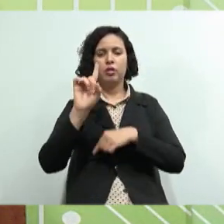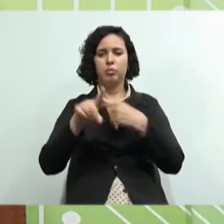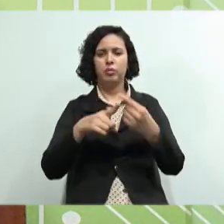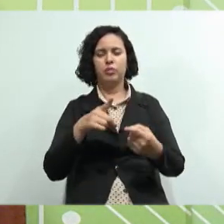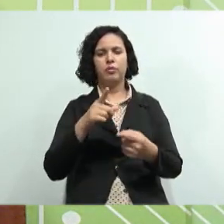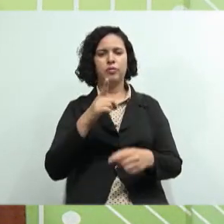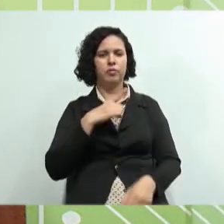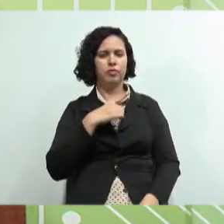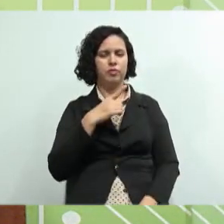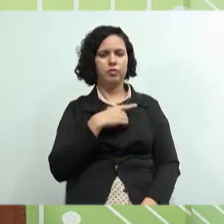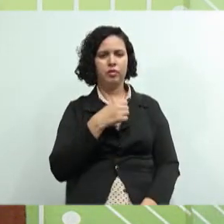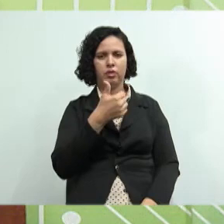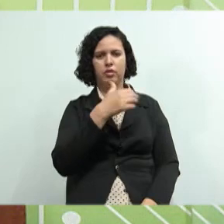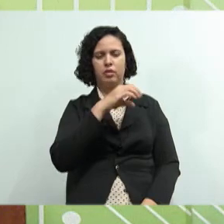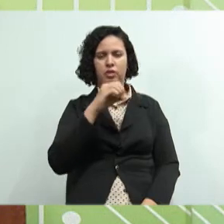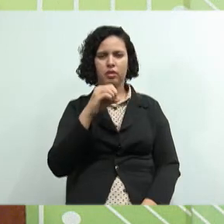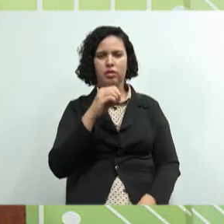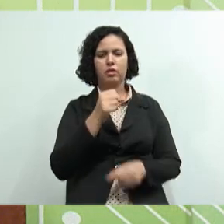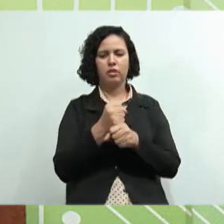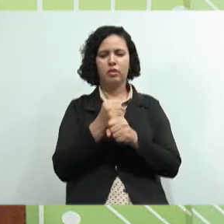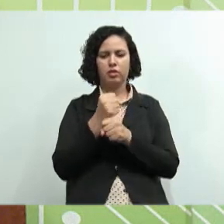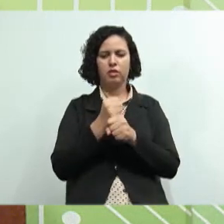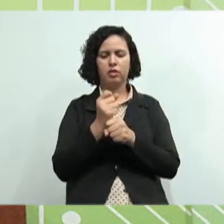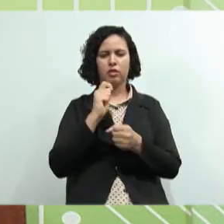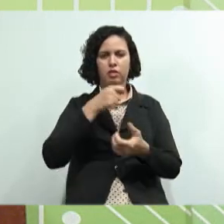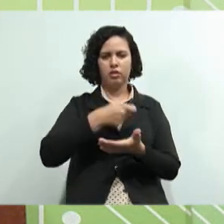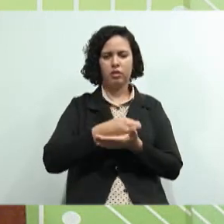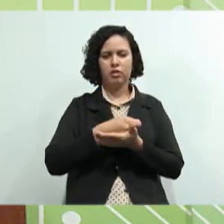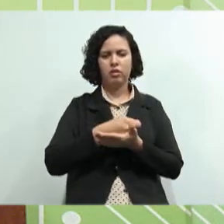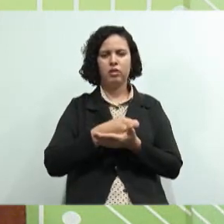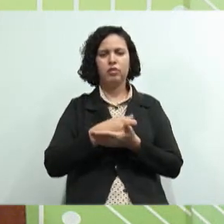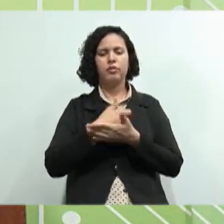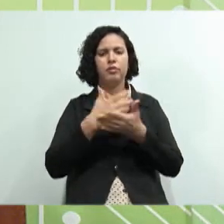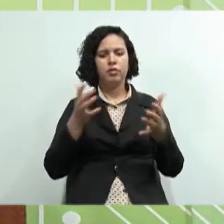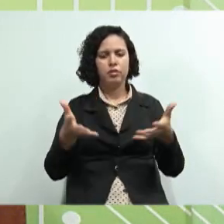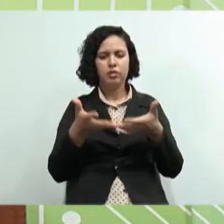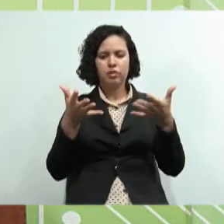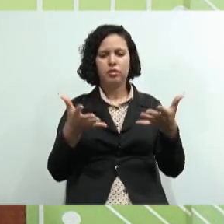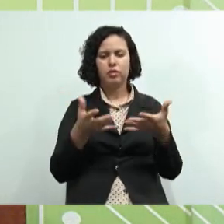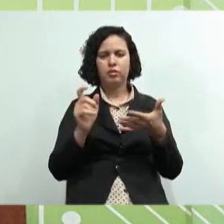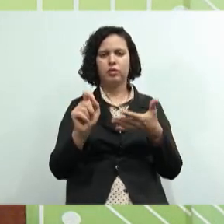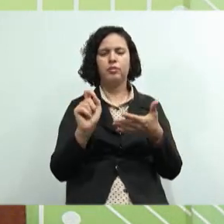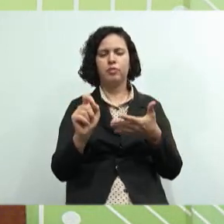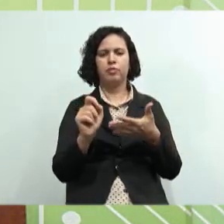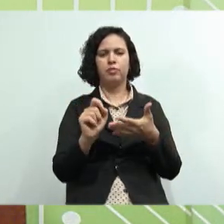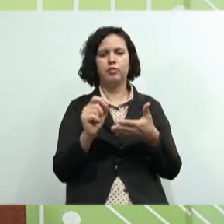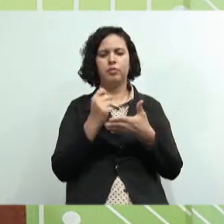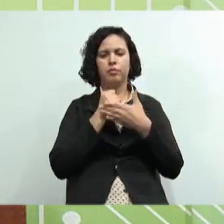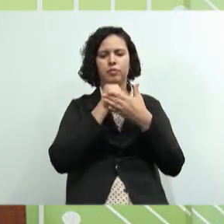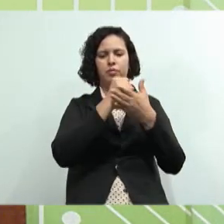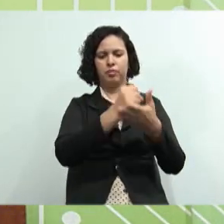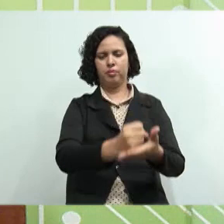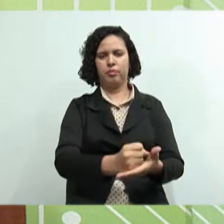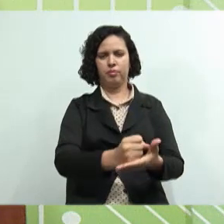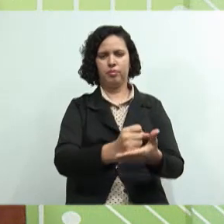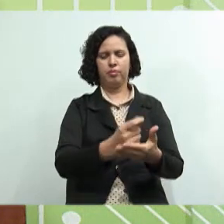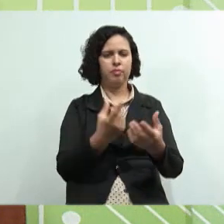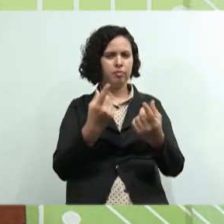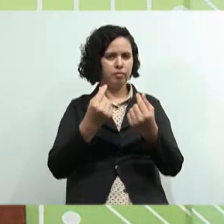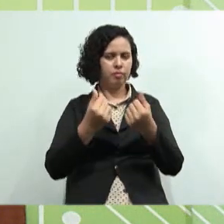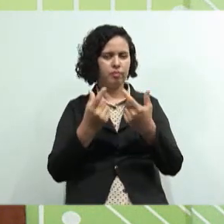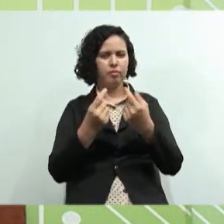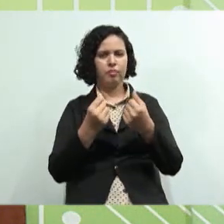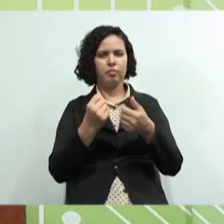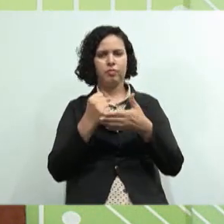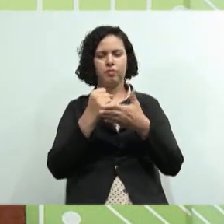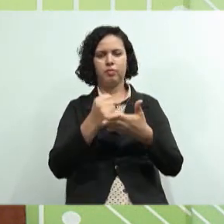a sua dívida. Parece um bom negócio, não parece? Esse tipo de incentivo é o incentivo que vai trazer viabilidade econômica